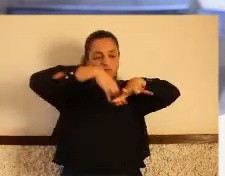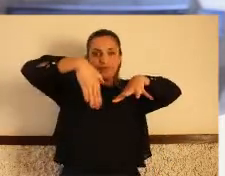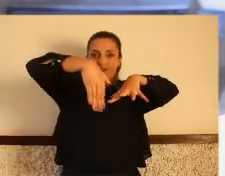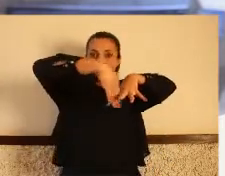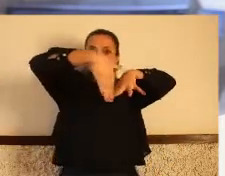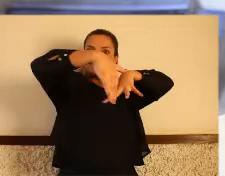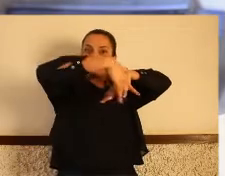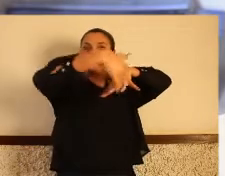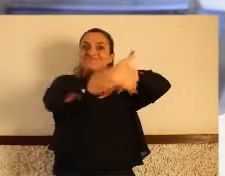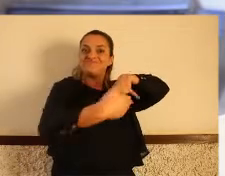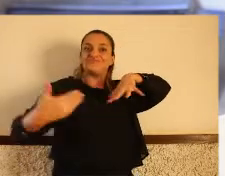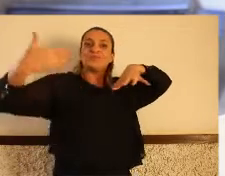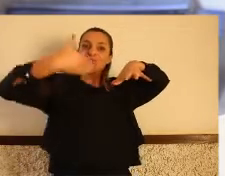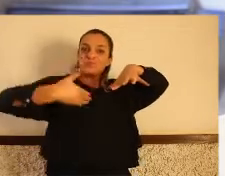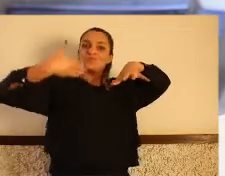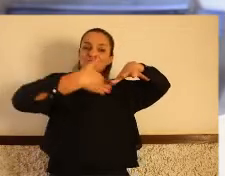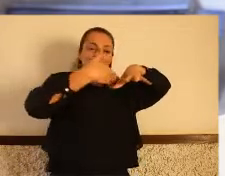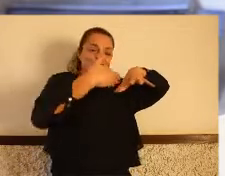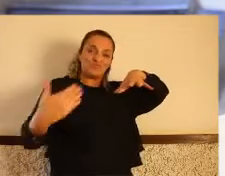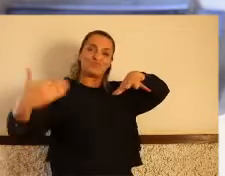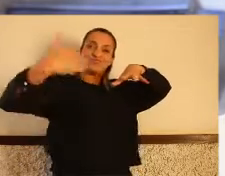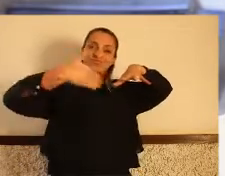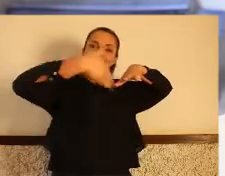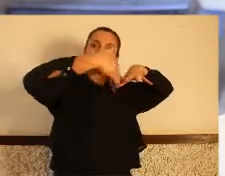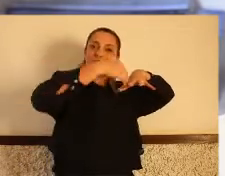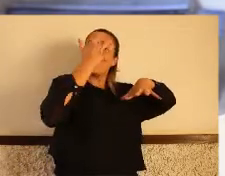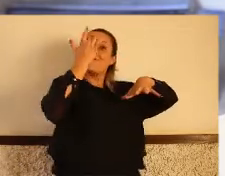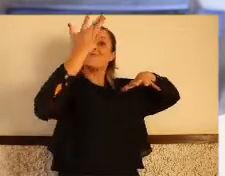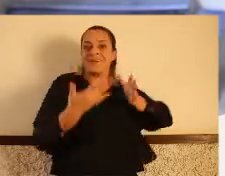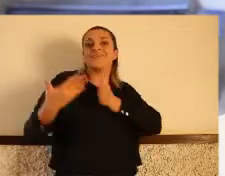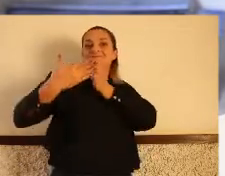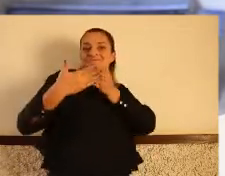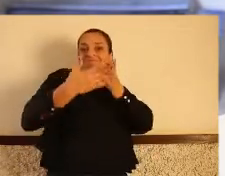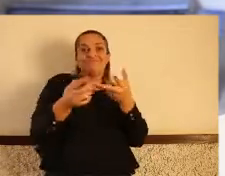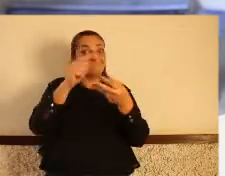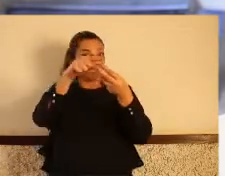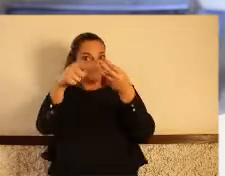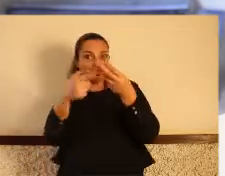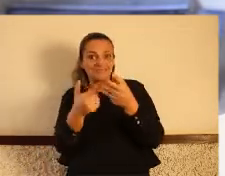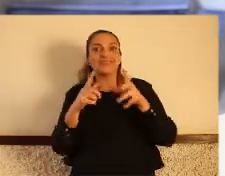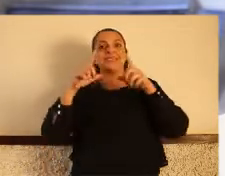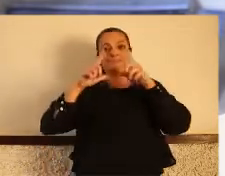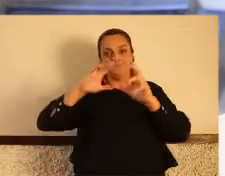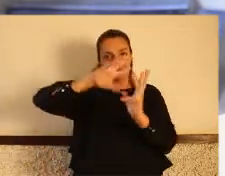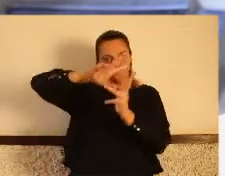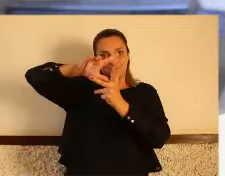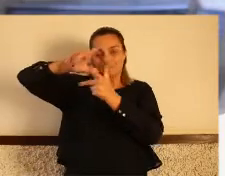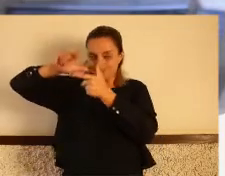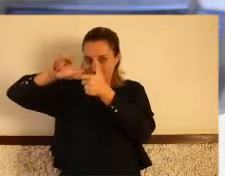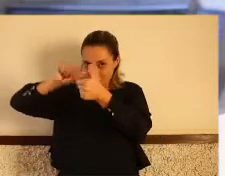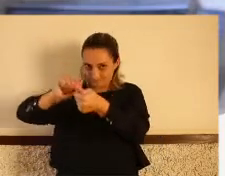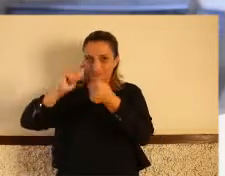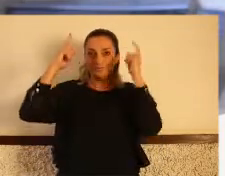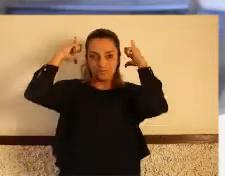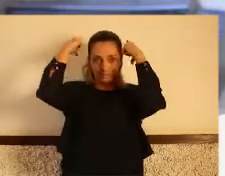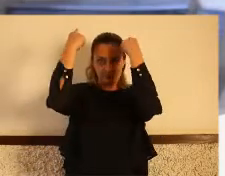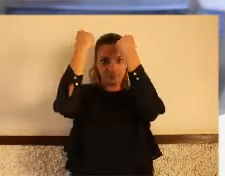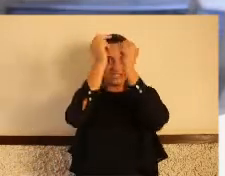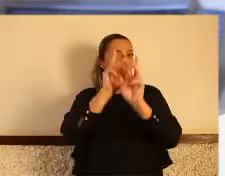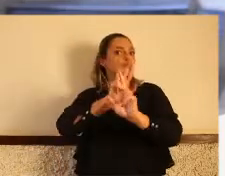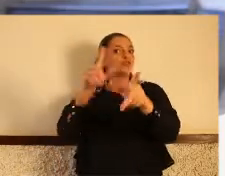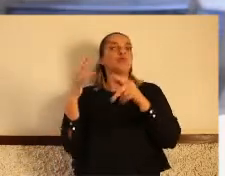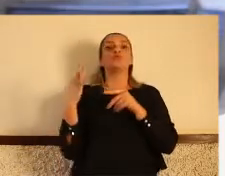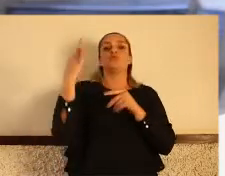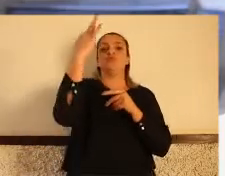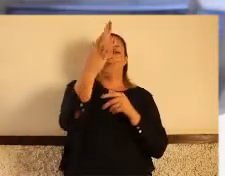exatamente os portos naturais, facilitando a navegação. 3 características geográficas que vão fazer toda a diferença